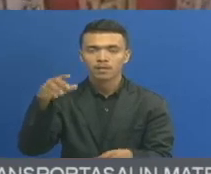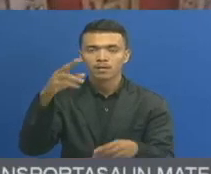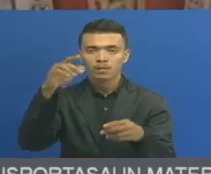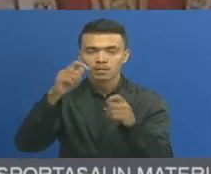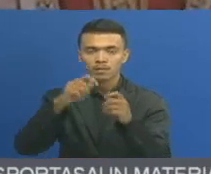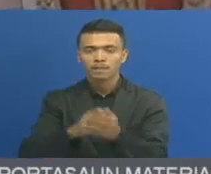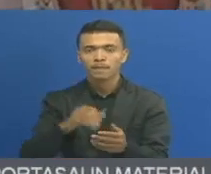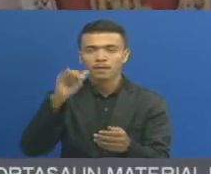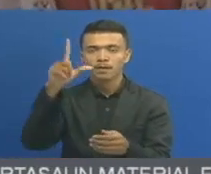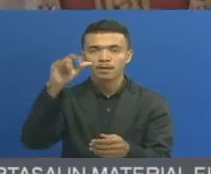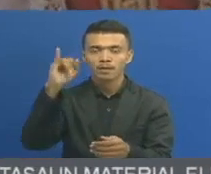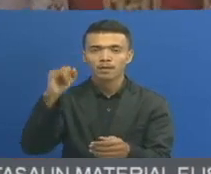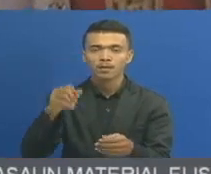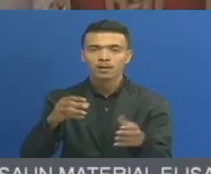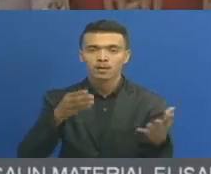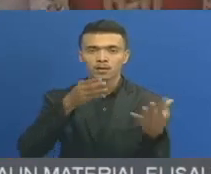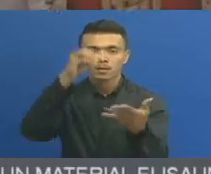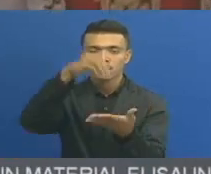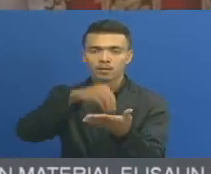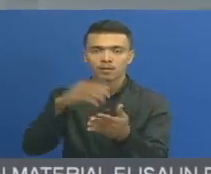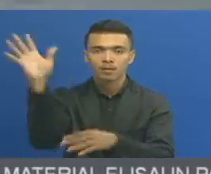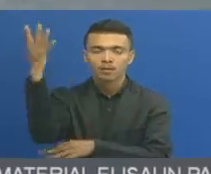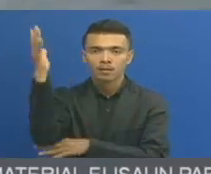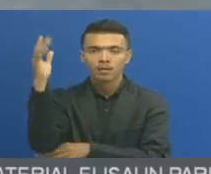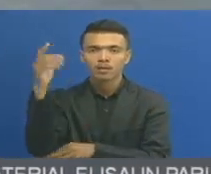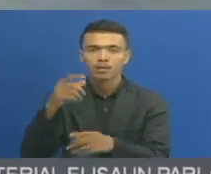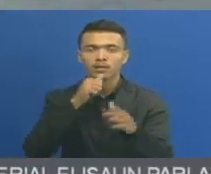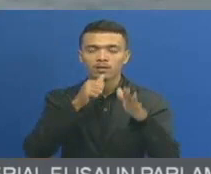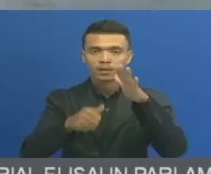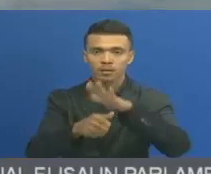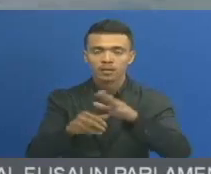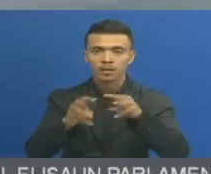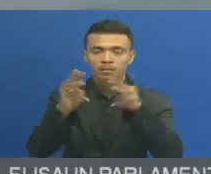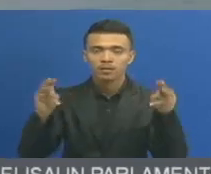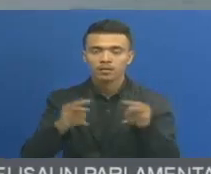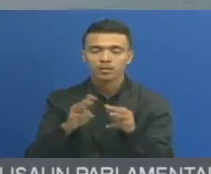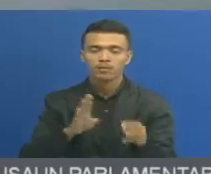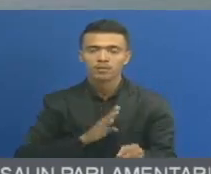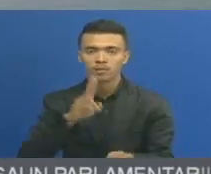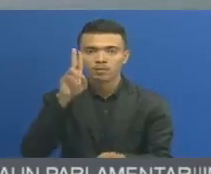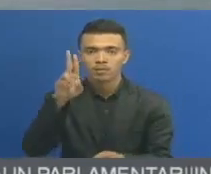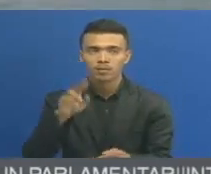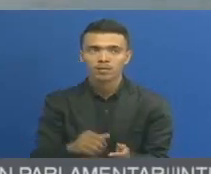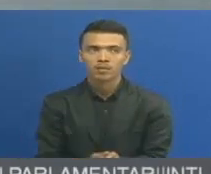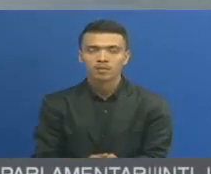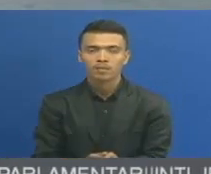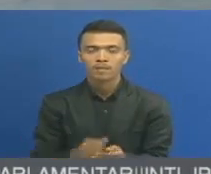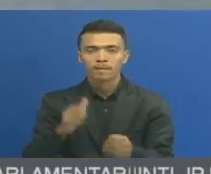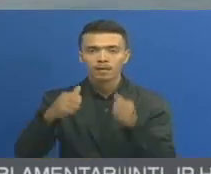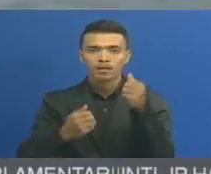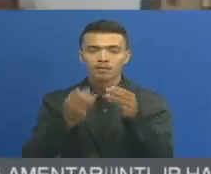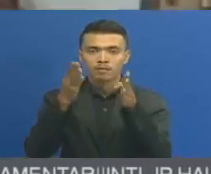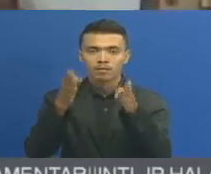1ZRM, tamba hatam ai kubi kuruanolu ho ilegal lihusi area wayaka mulia, município Baucau foi lalaisne. Advogado